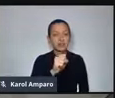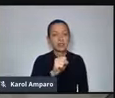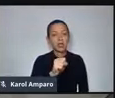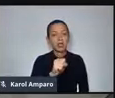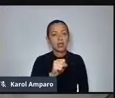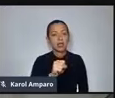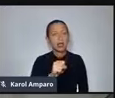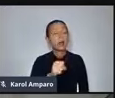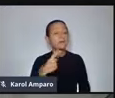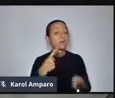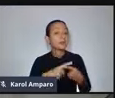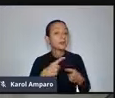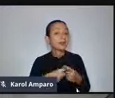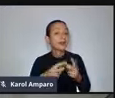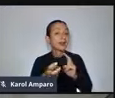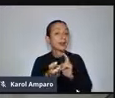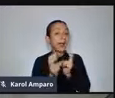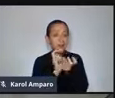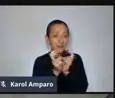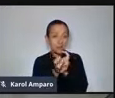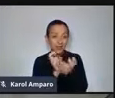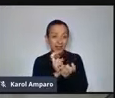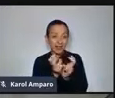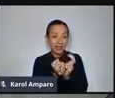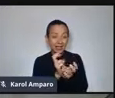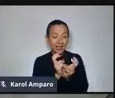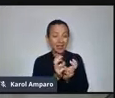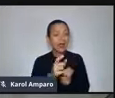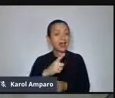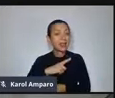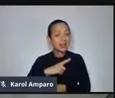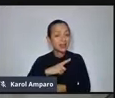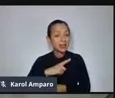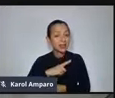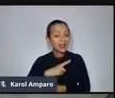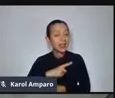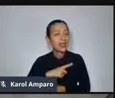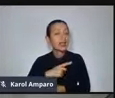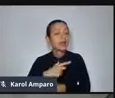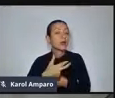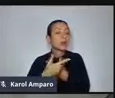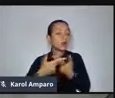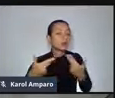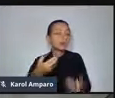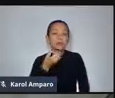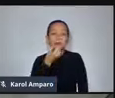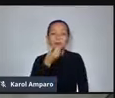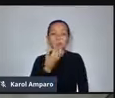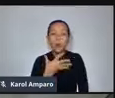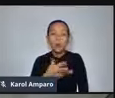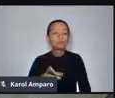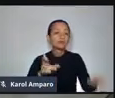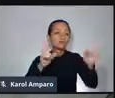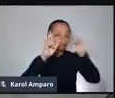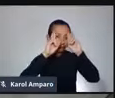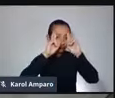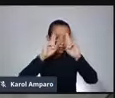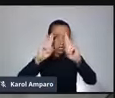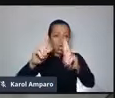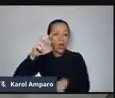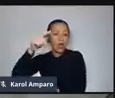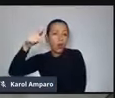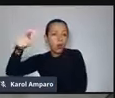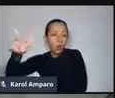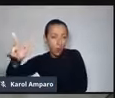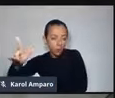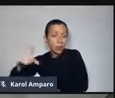a capoeira ainda é, carrega tudo isso de bom e de útil, respeitando a todas as demais, mas nós